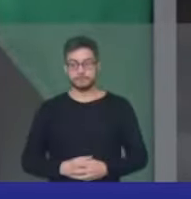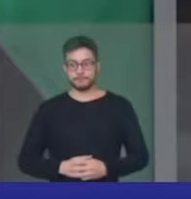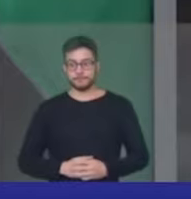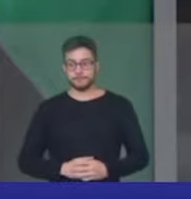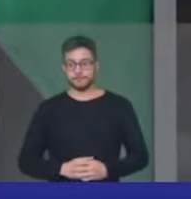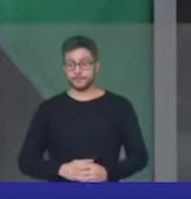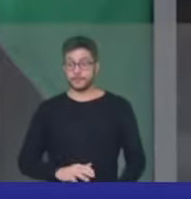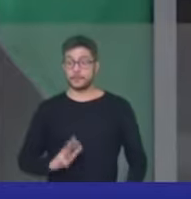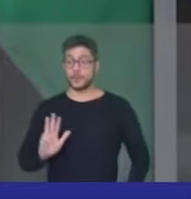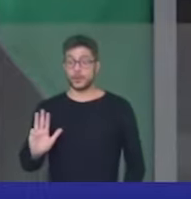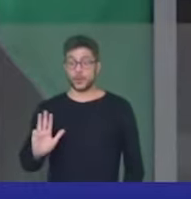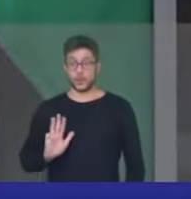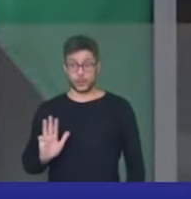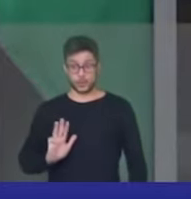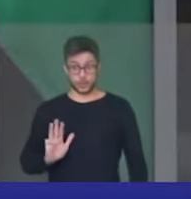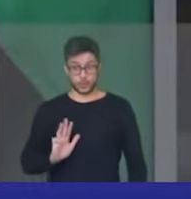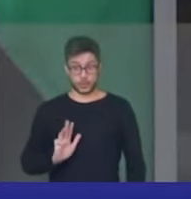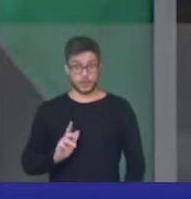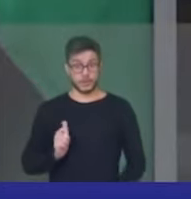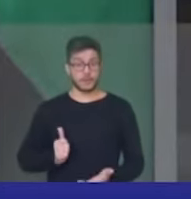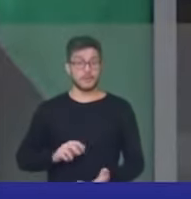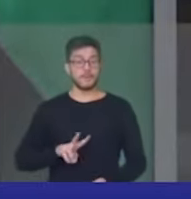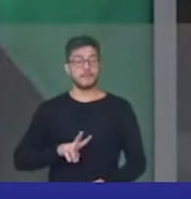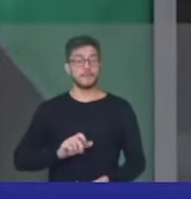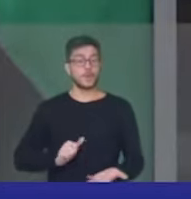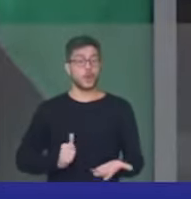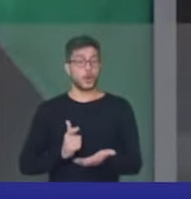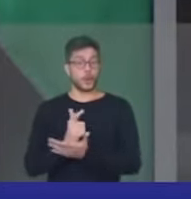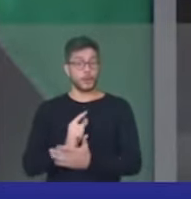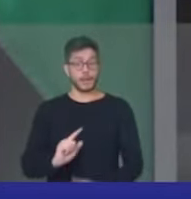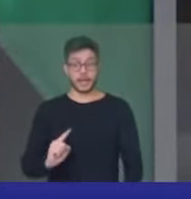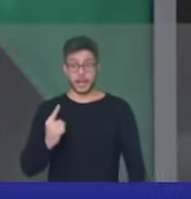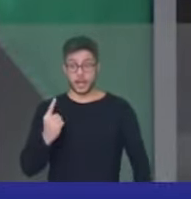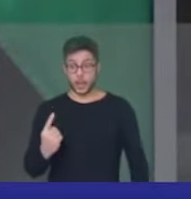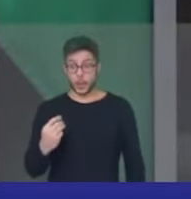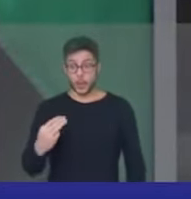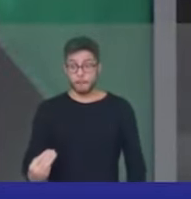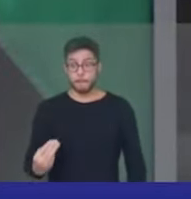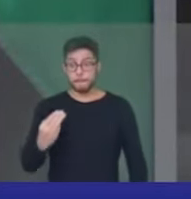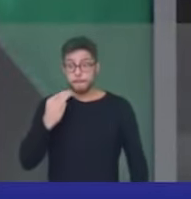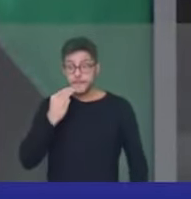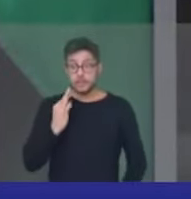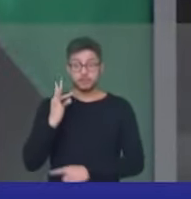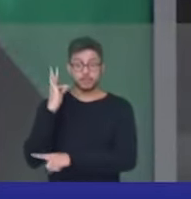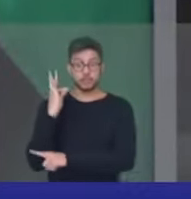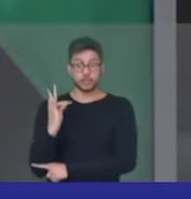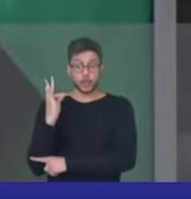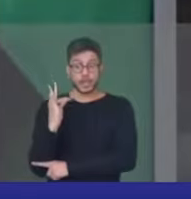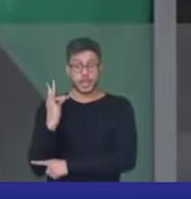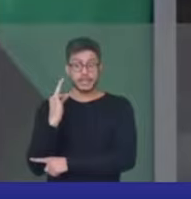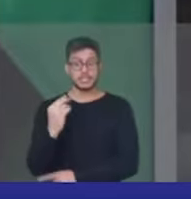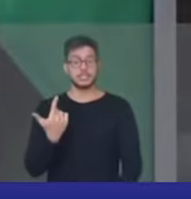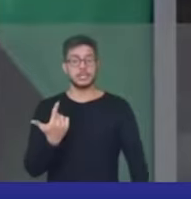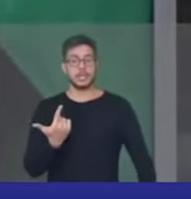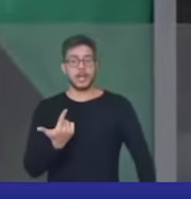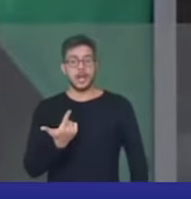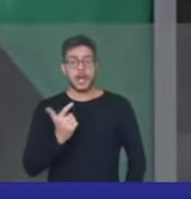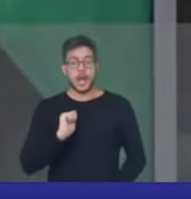1 milhão de toneladas de arroz 1 milhão de toneladas para colocar o celinho